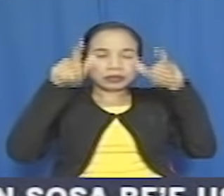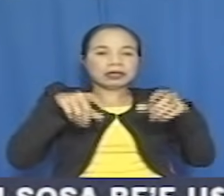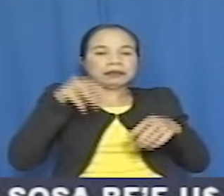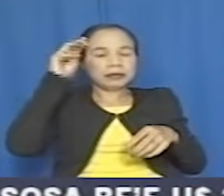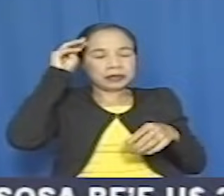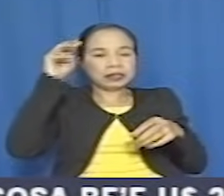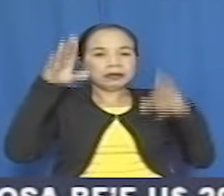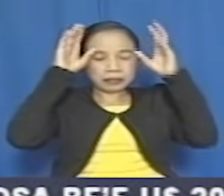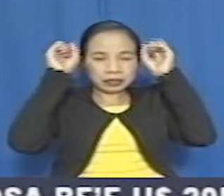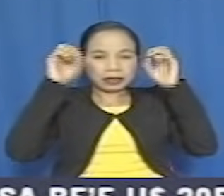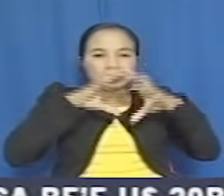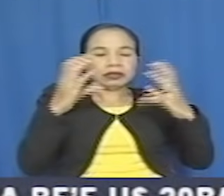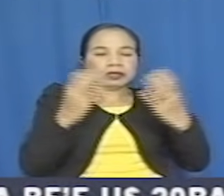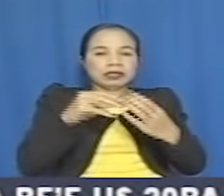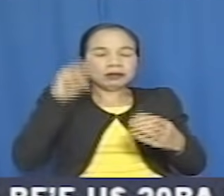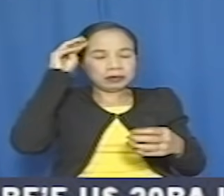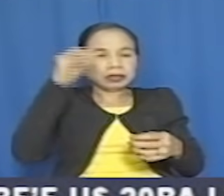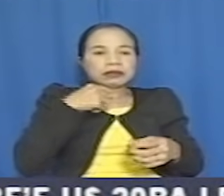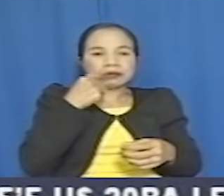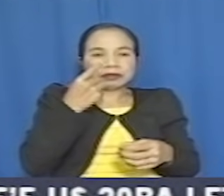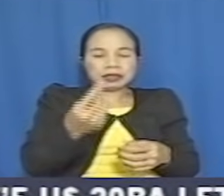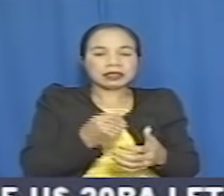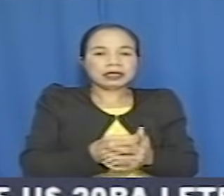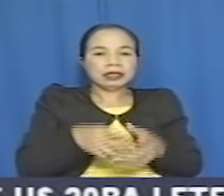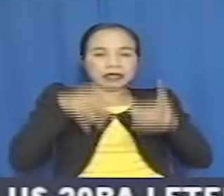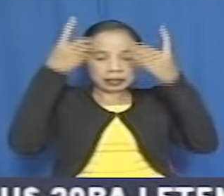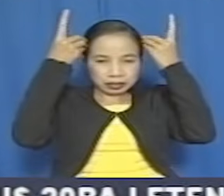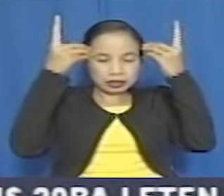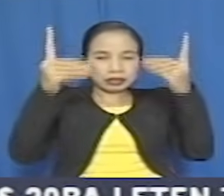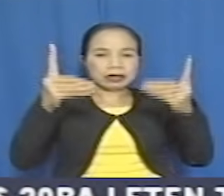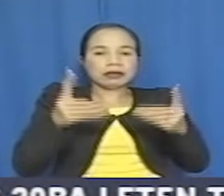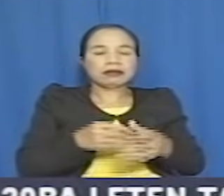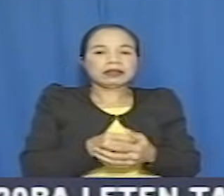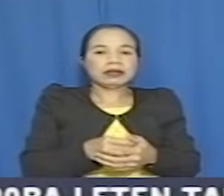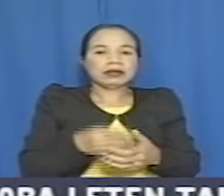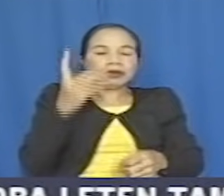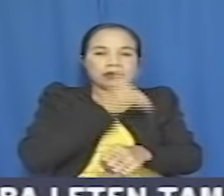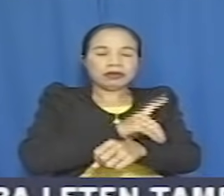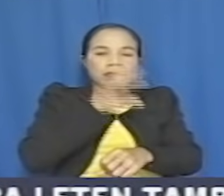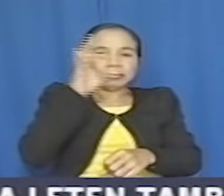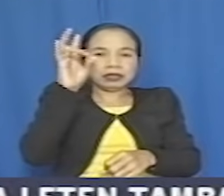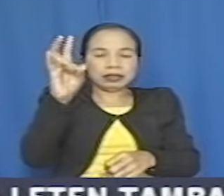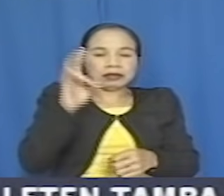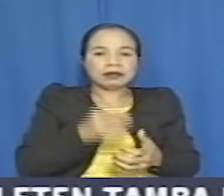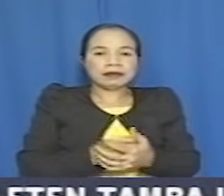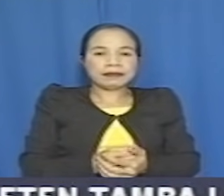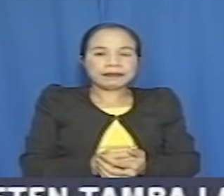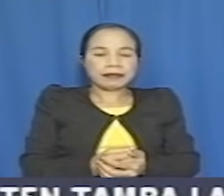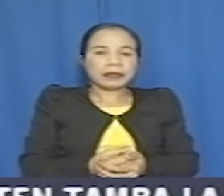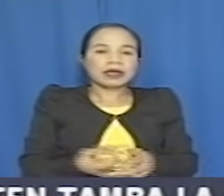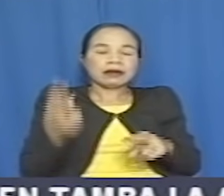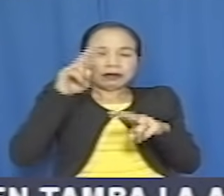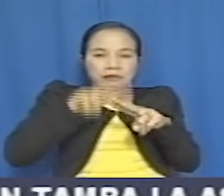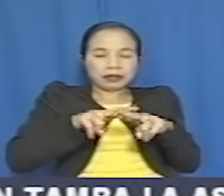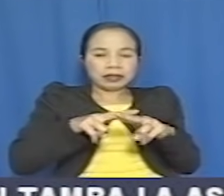Presidência, Conselho Ministro Fidelis Leite Magalhães Sateten, decisão, né? Ou duração, Lorum Hito. Decidi hoje estender